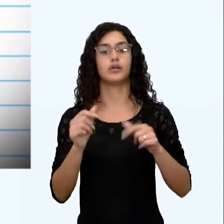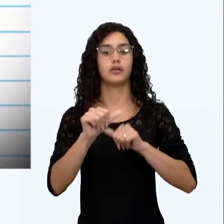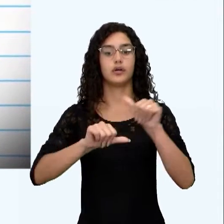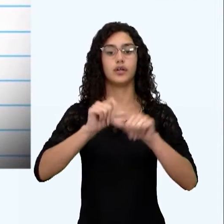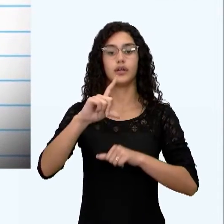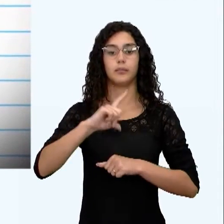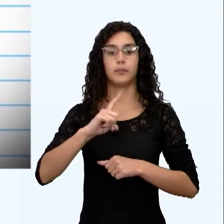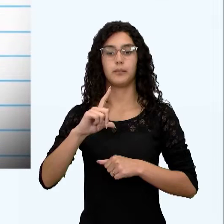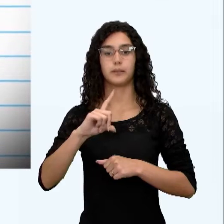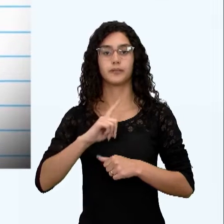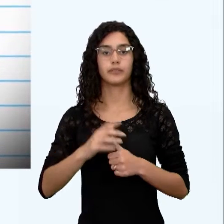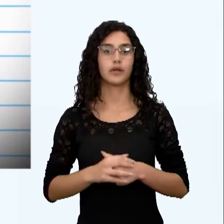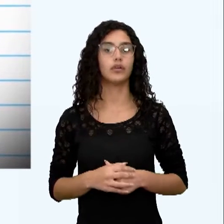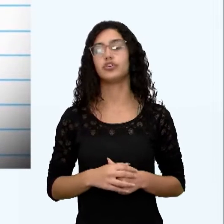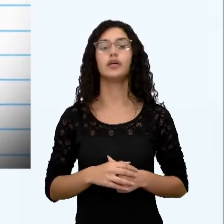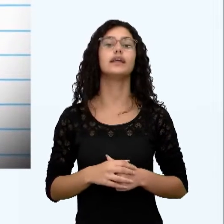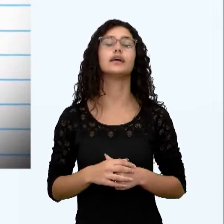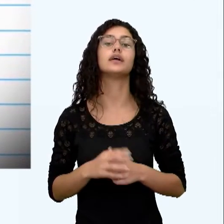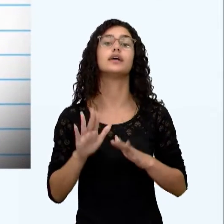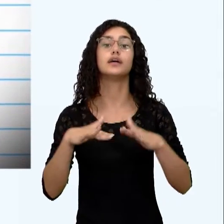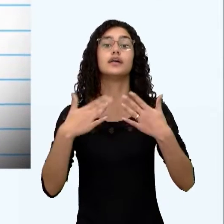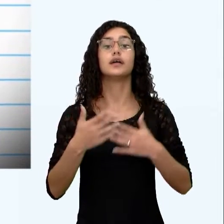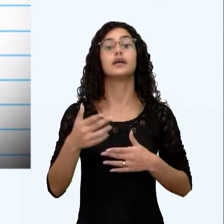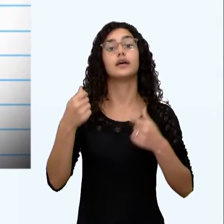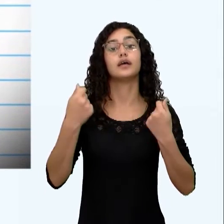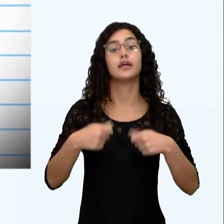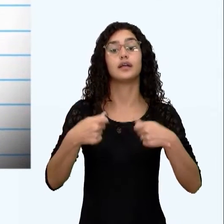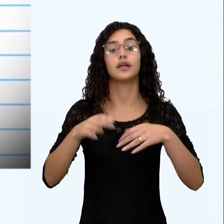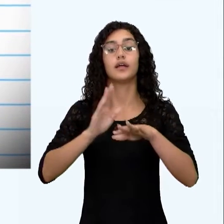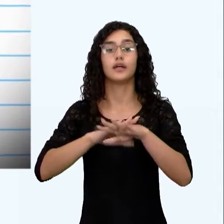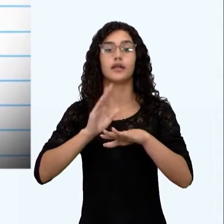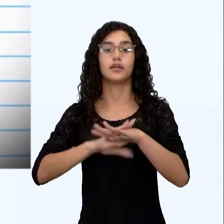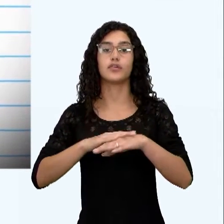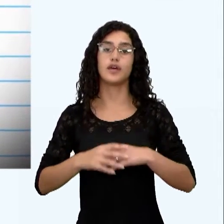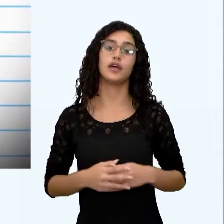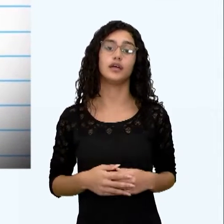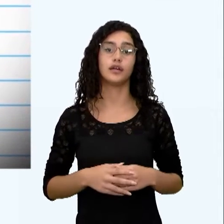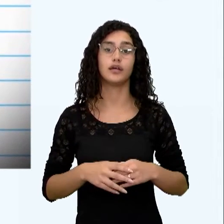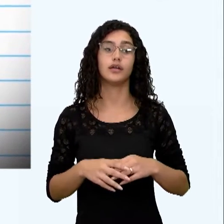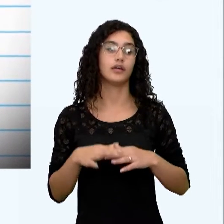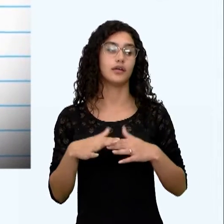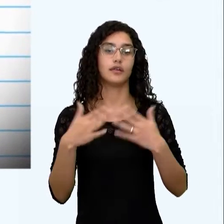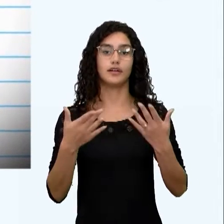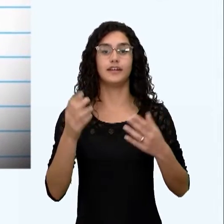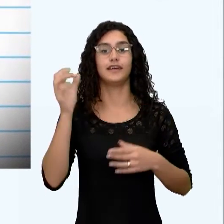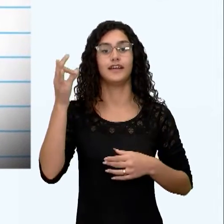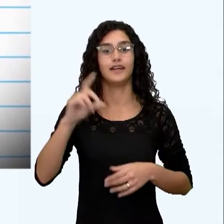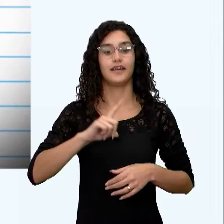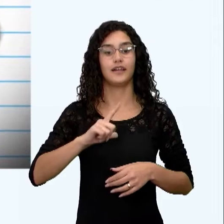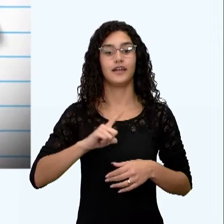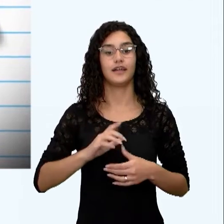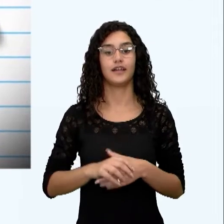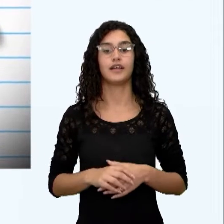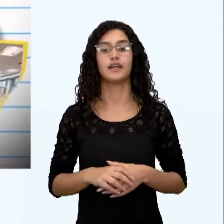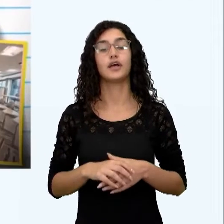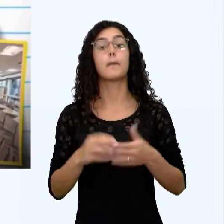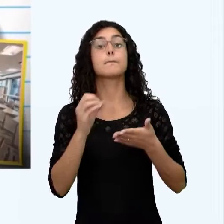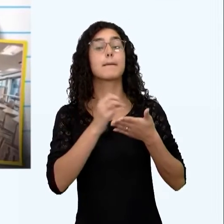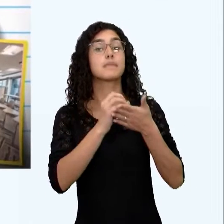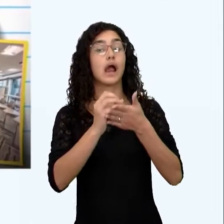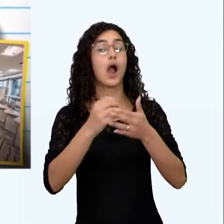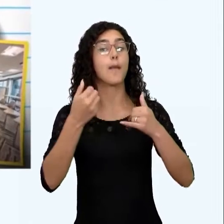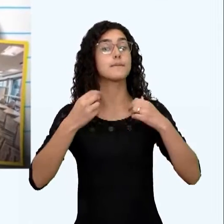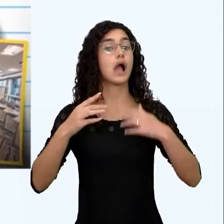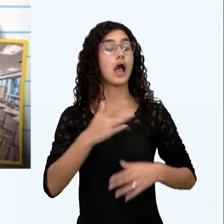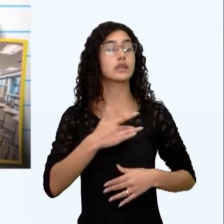ela seria inacessível para aqueles que mais precisam. Afinal, o acesso à energia é crucial para se alcançar avanços na área da saúde,